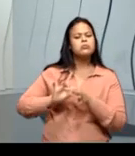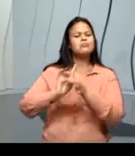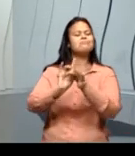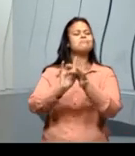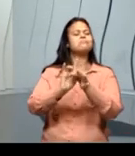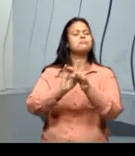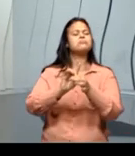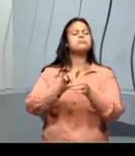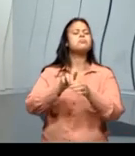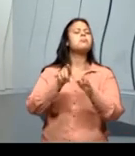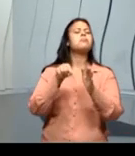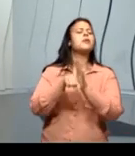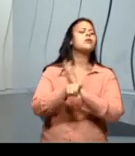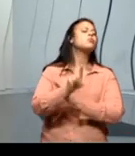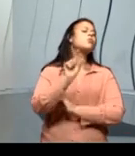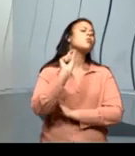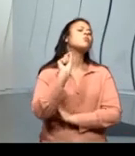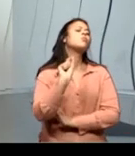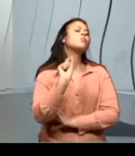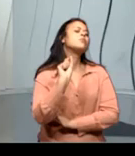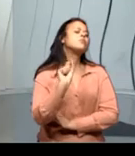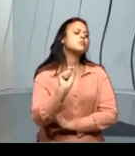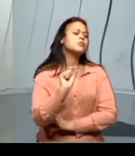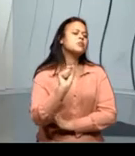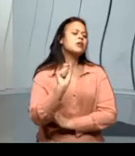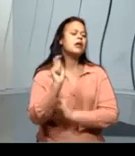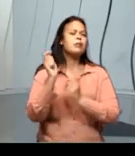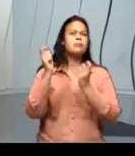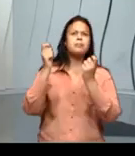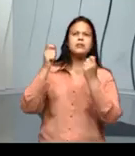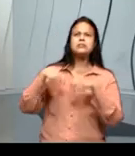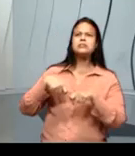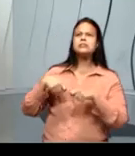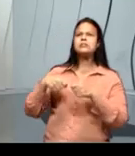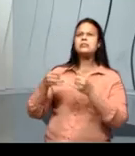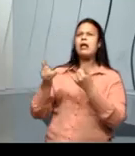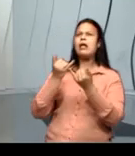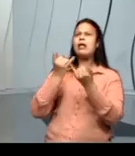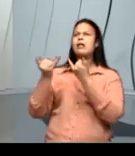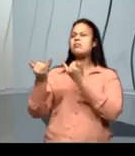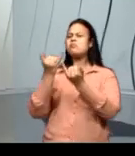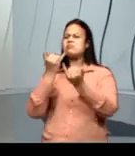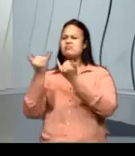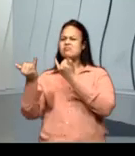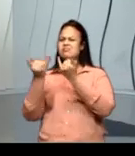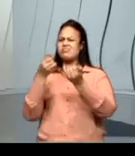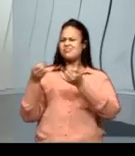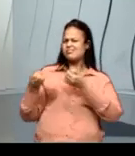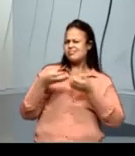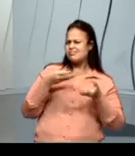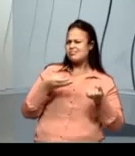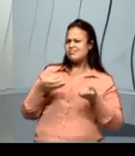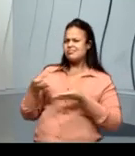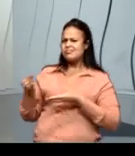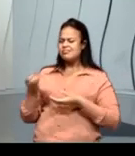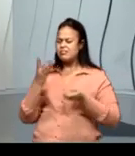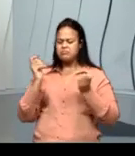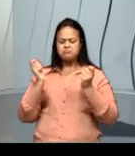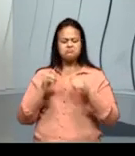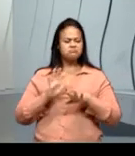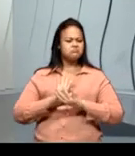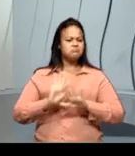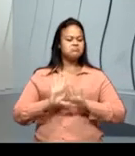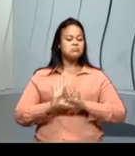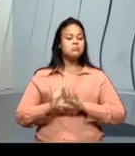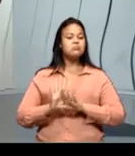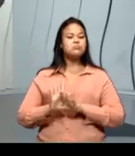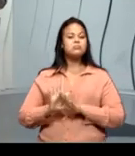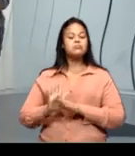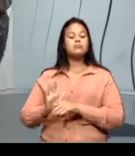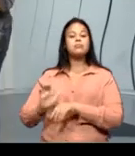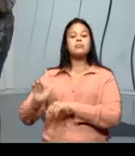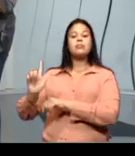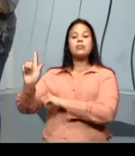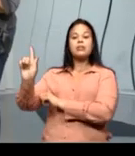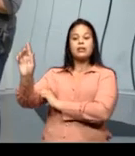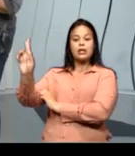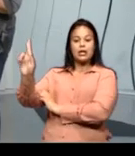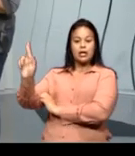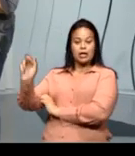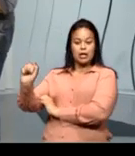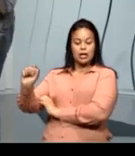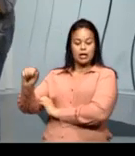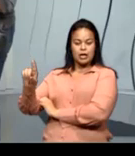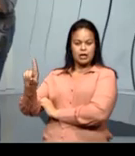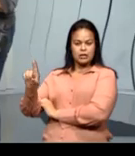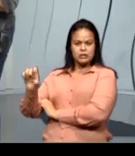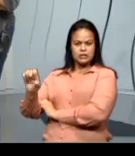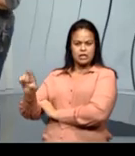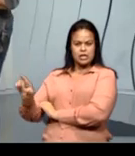você perguntou. Então, você não precisa dar novas informações. Essas grandezas, elas são chamadas grandezas